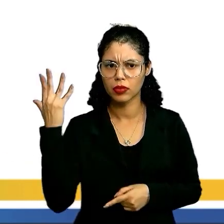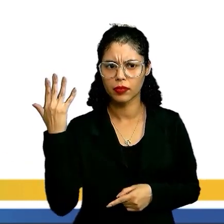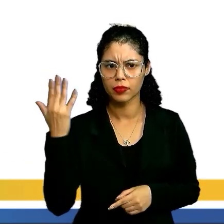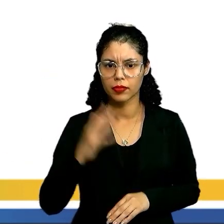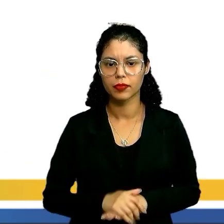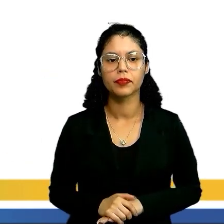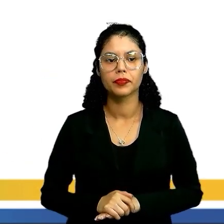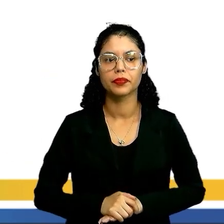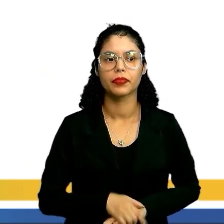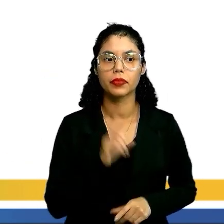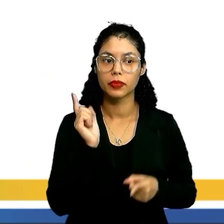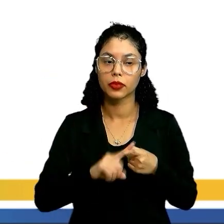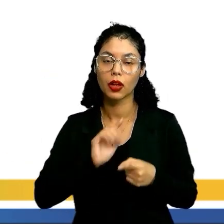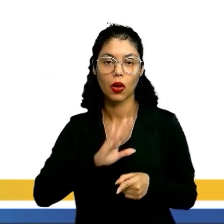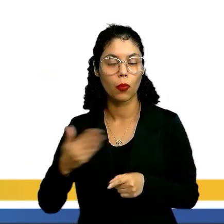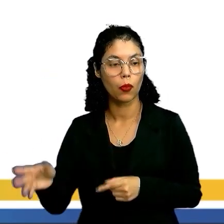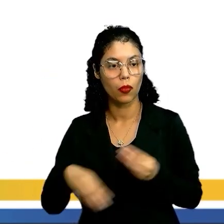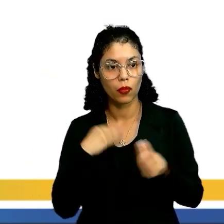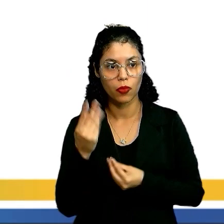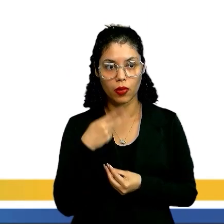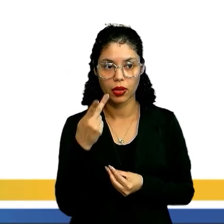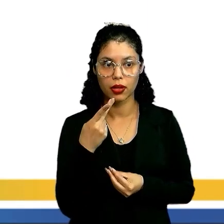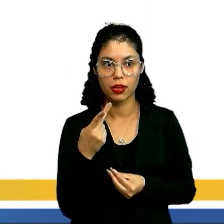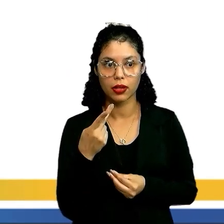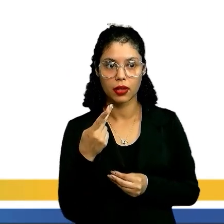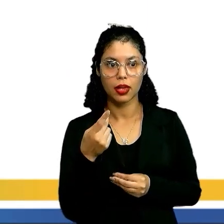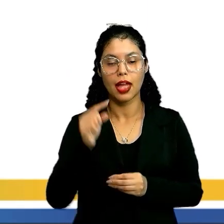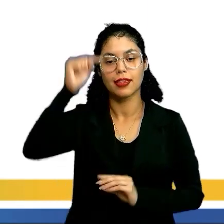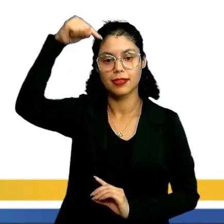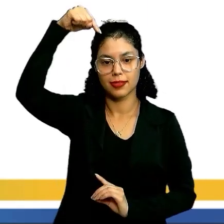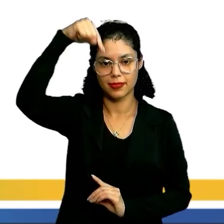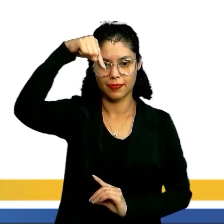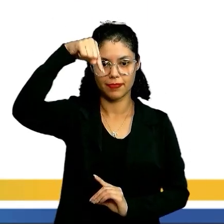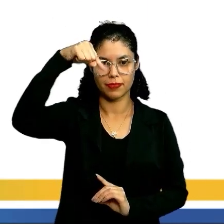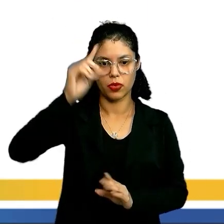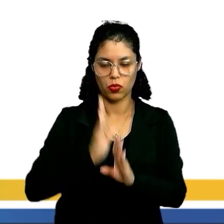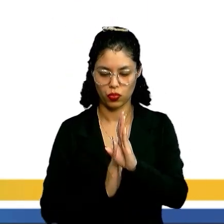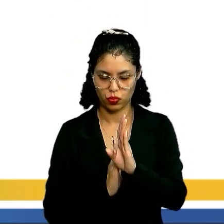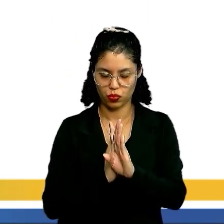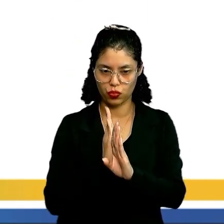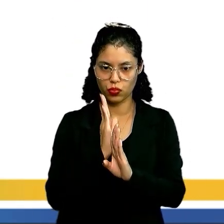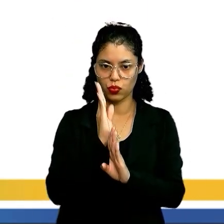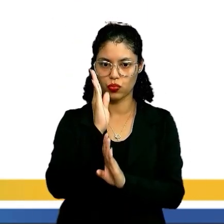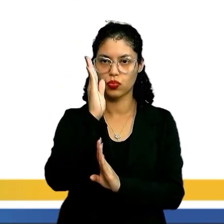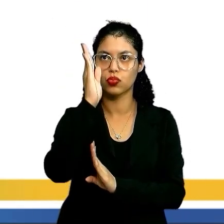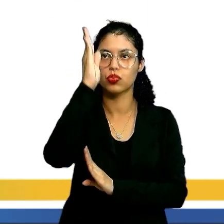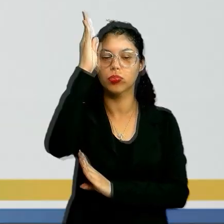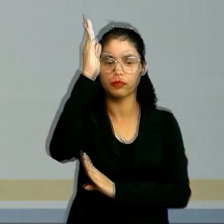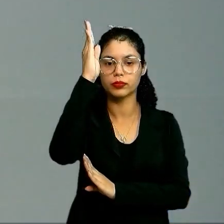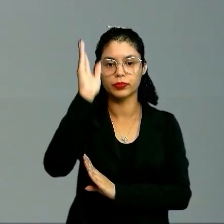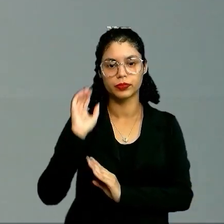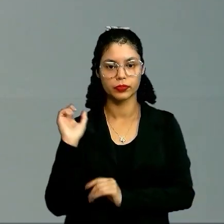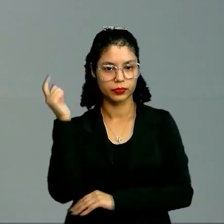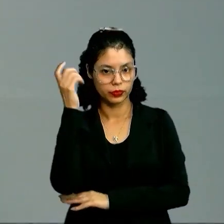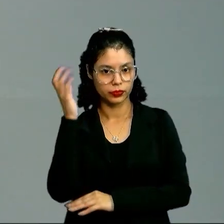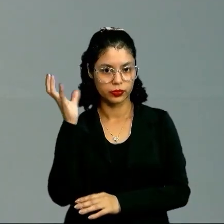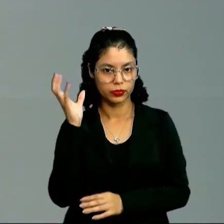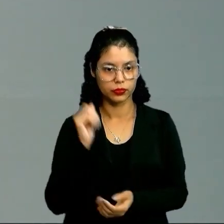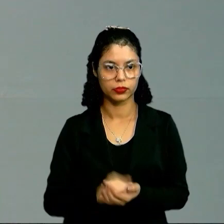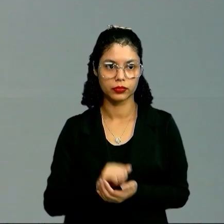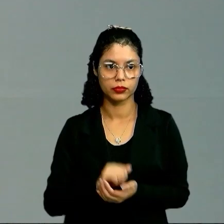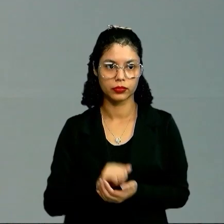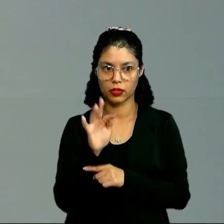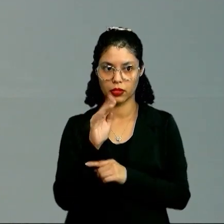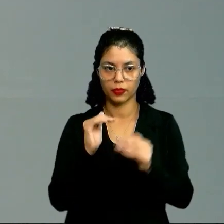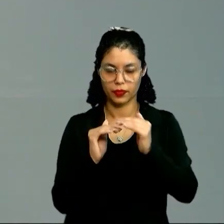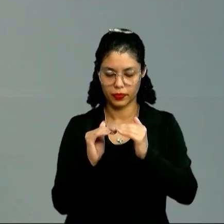acontece? Porque, como falei, é aqui que vai comandar o crescimento da planta. Ou seja, a gema